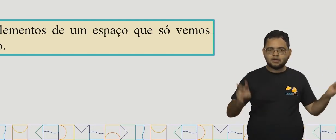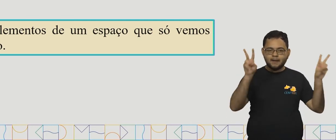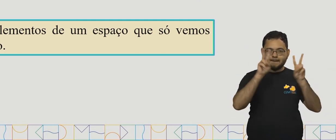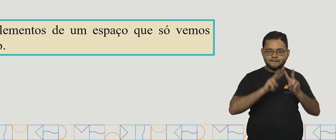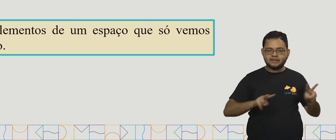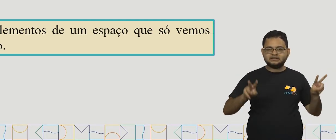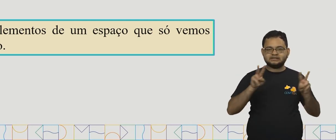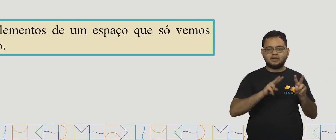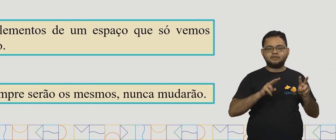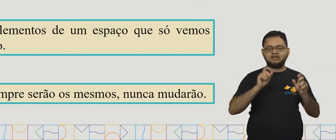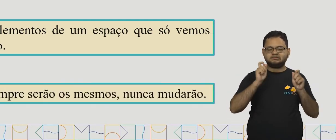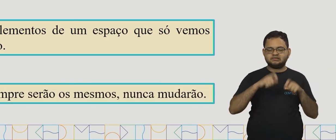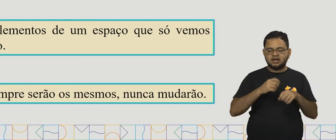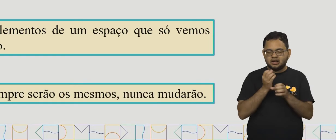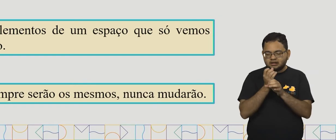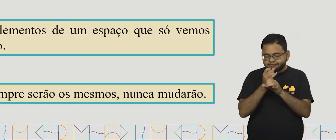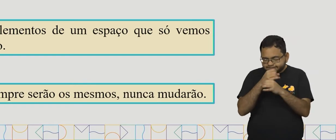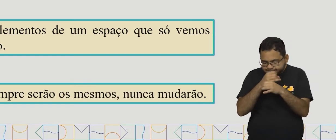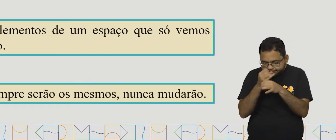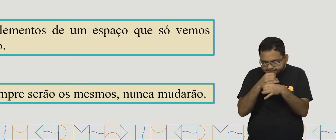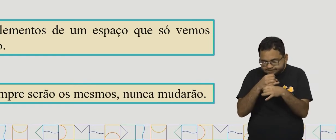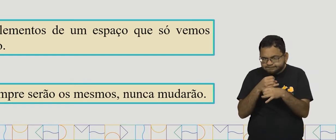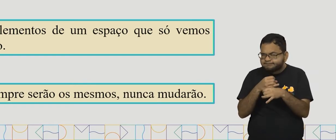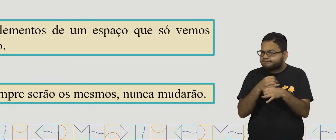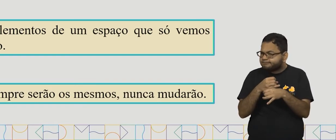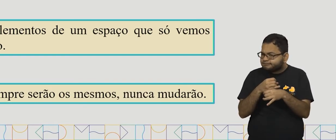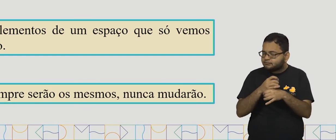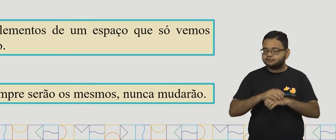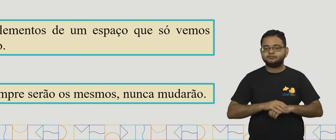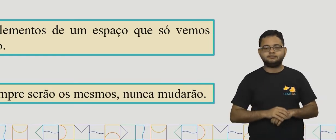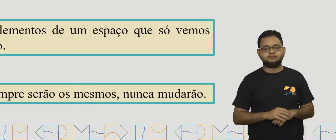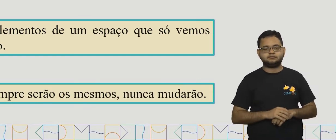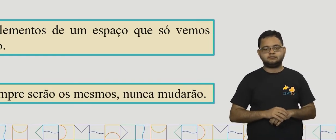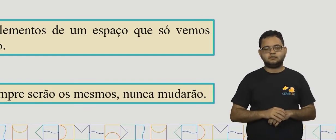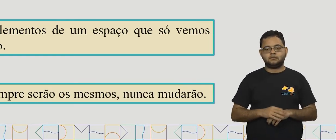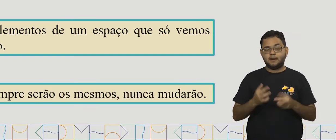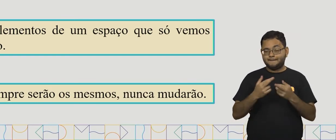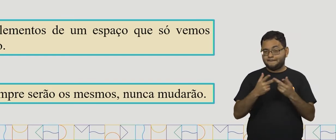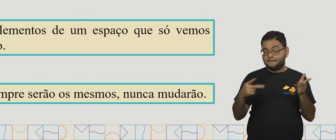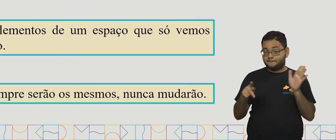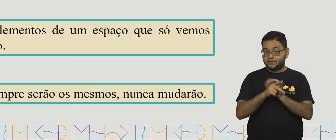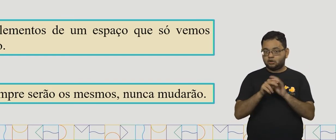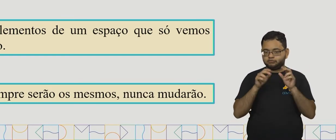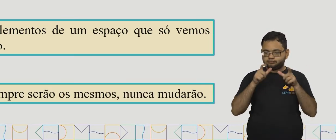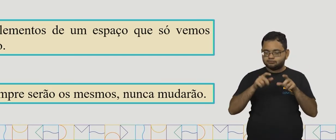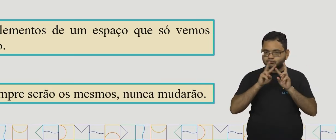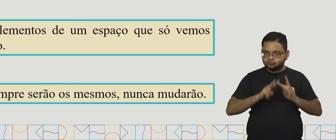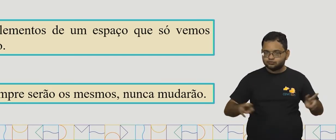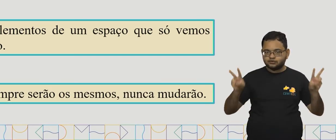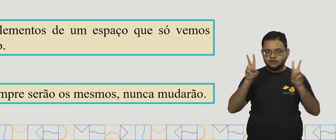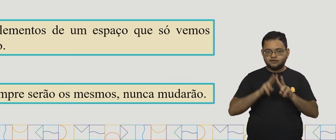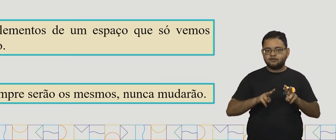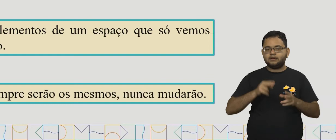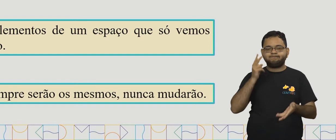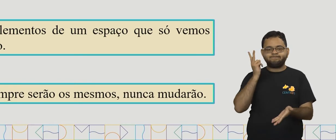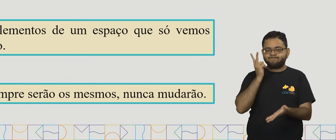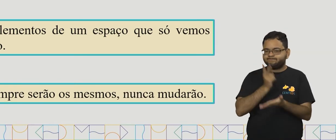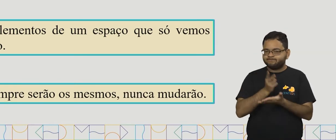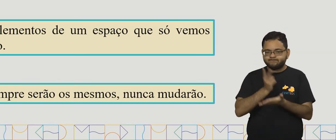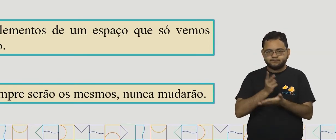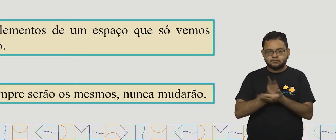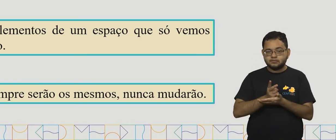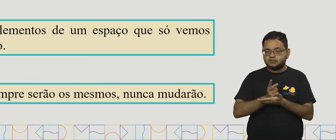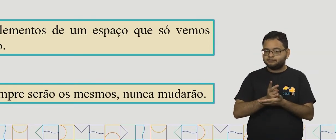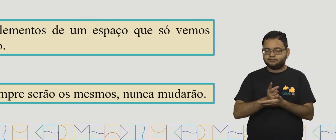de microscópio. Os elementos da paisagem sempre serão os mesmos, nunca mudarão.